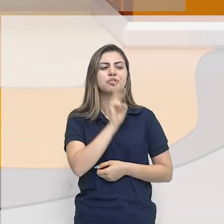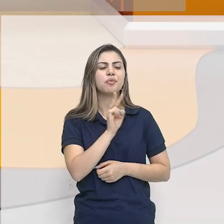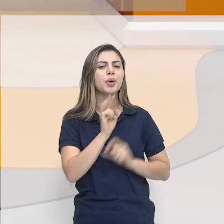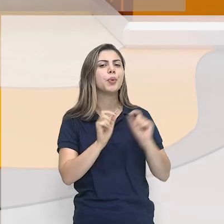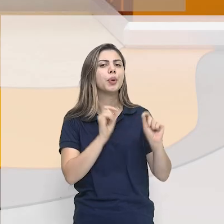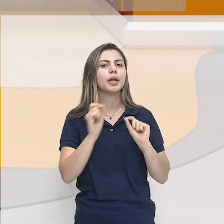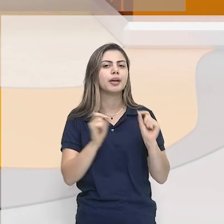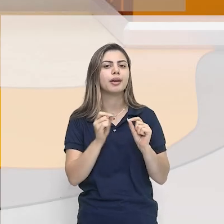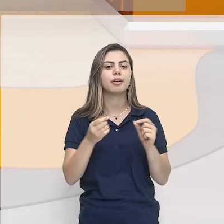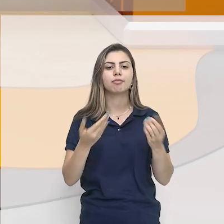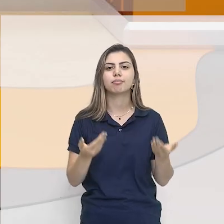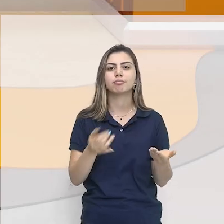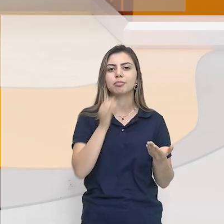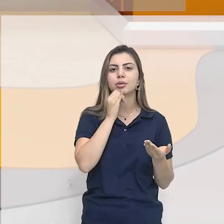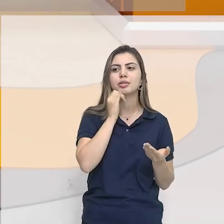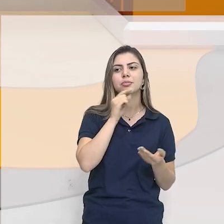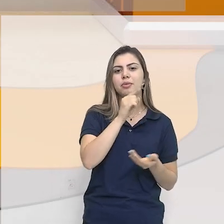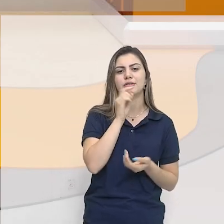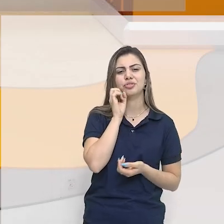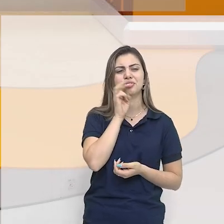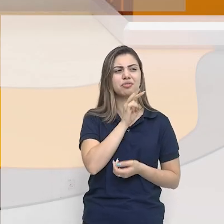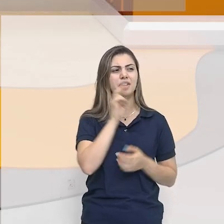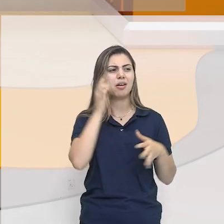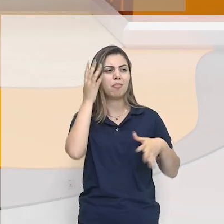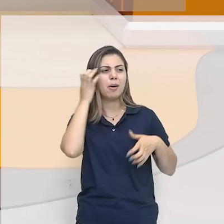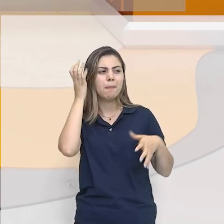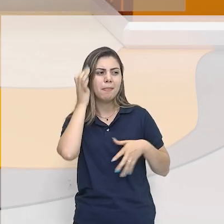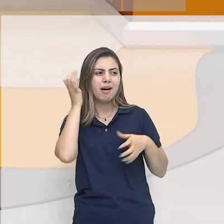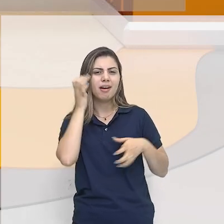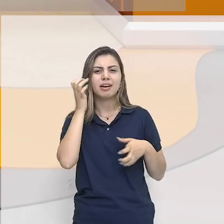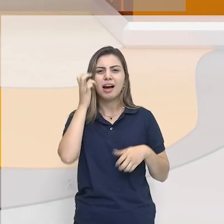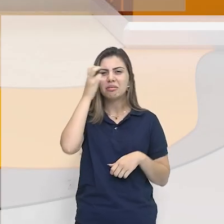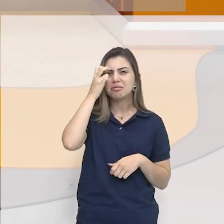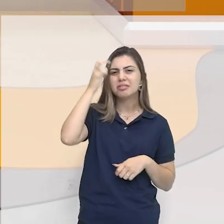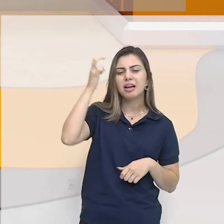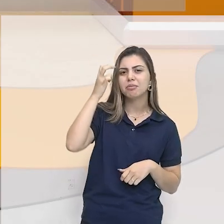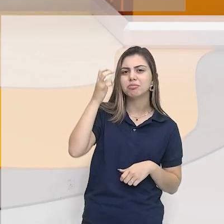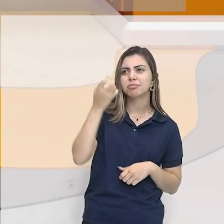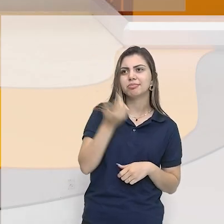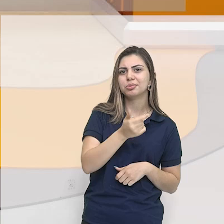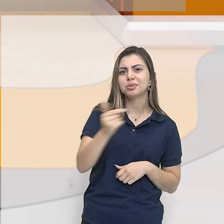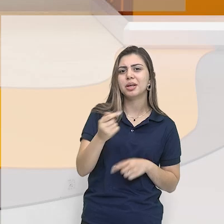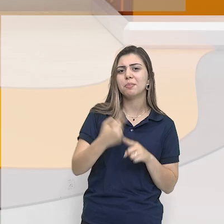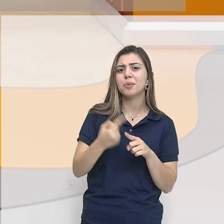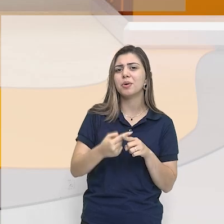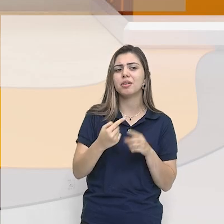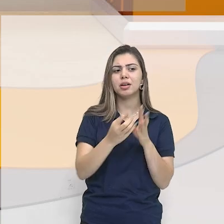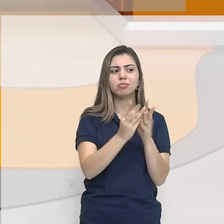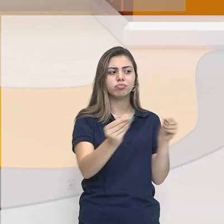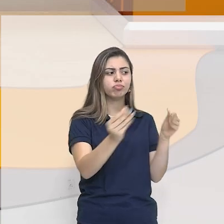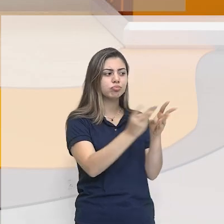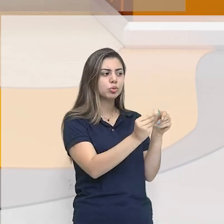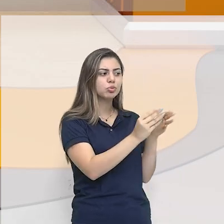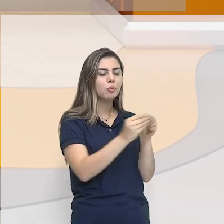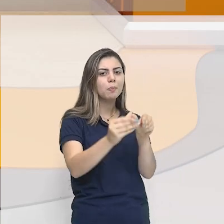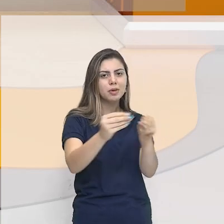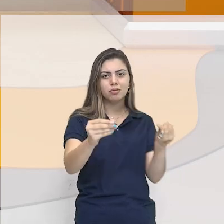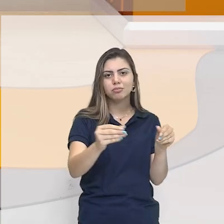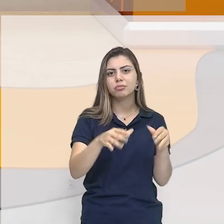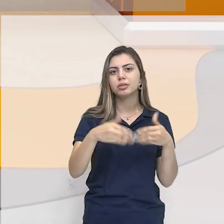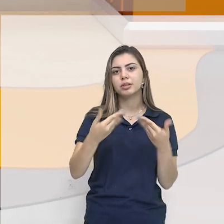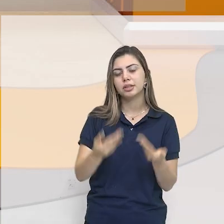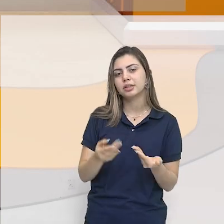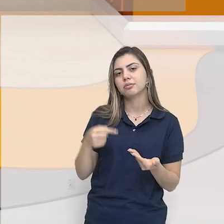mesmo, um Australopithecus vivo. Ele ficou na história, ele não evoluiu. Então, exatamente por isso, as